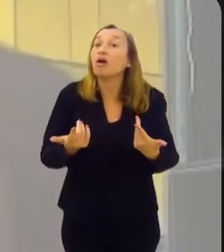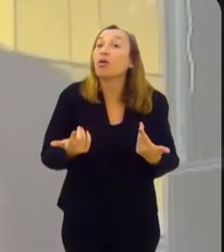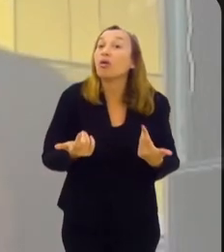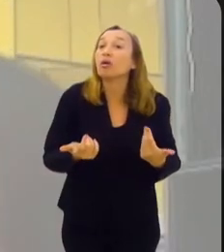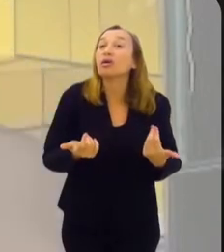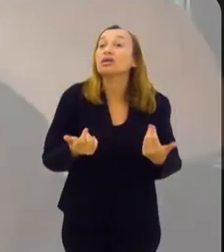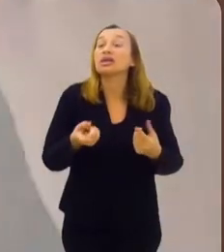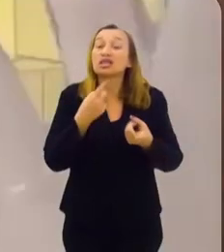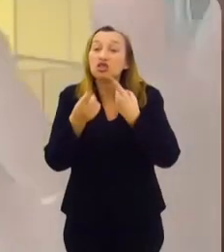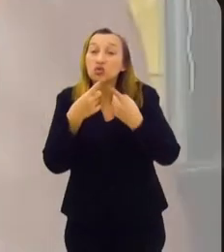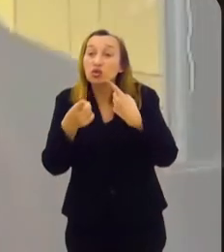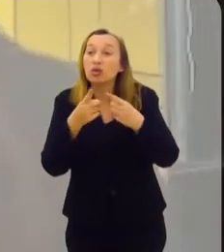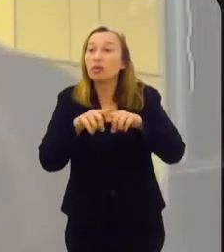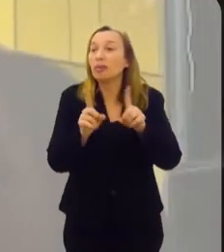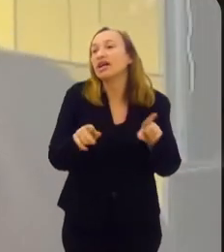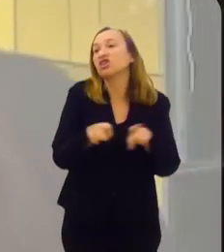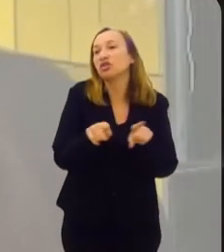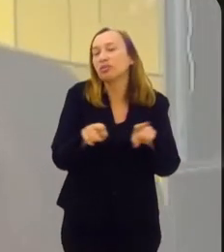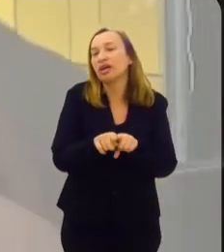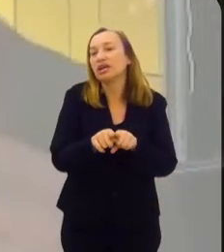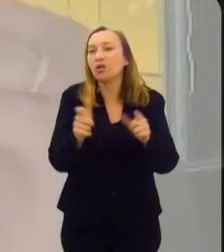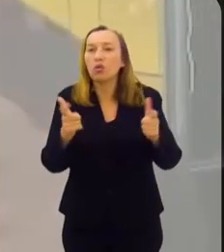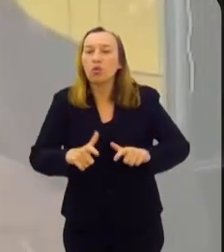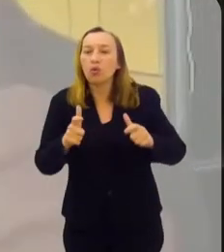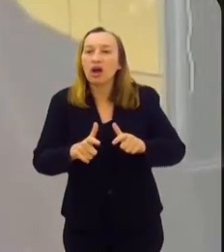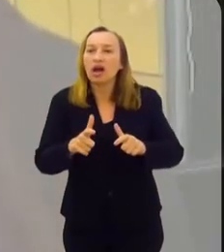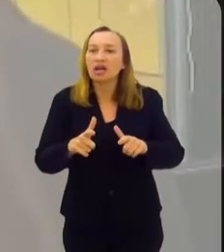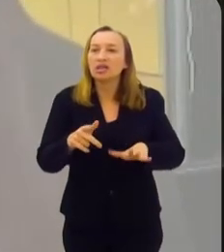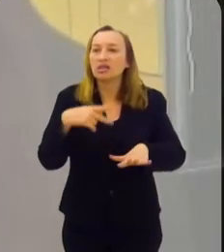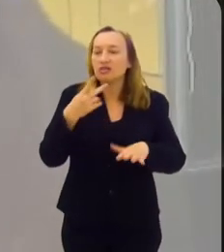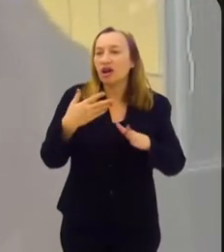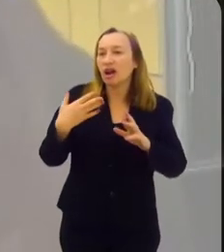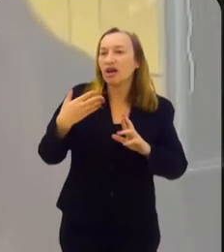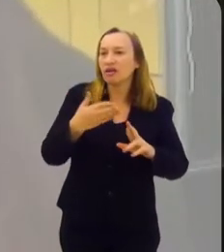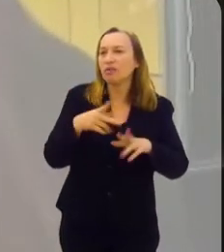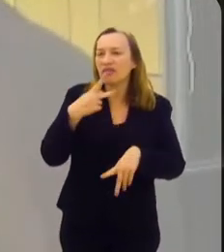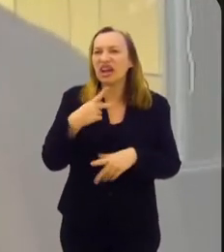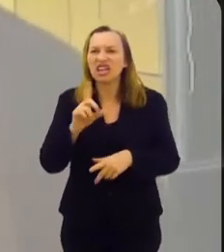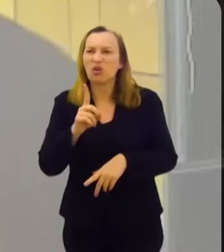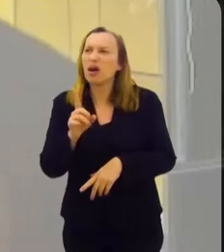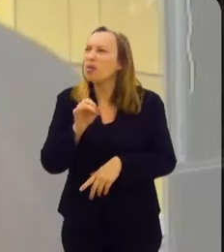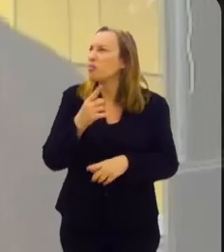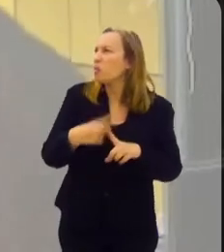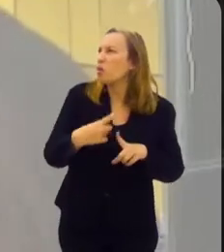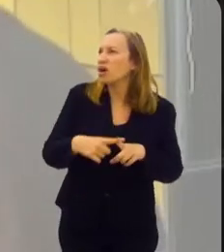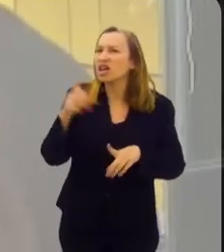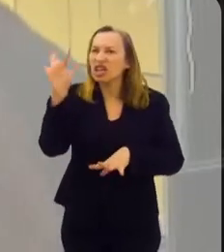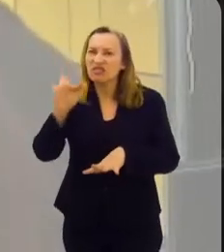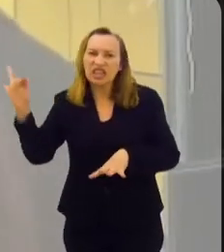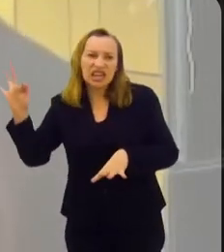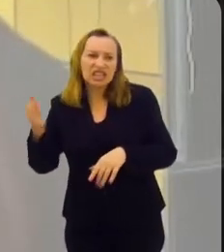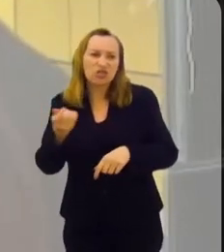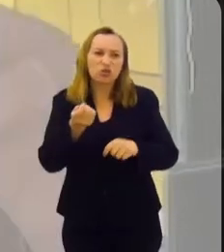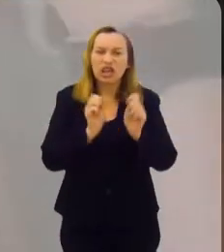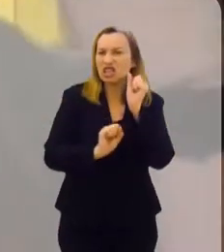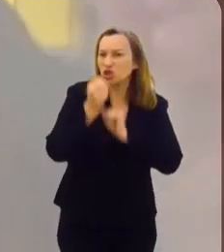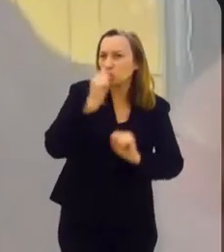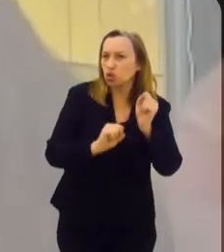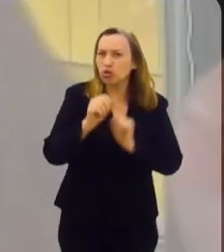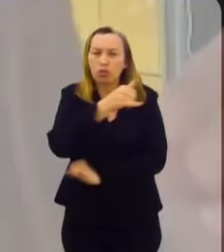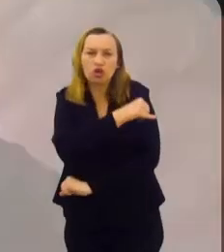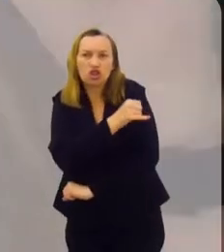minha realidade? Então, a gente tem essas discussões, mas a gente tem também um espaço de colocar os diferentes para falar. Não é porque é da Federação